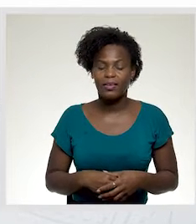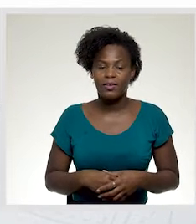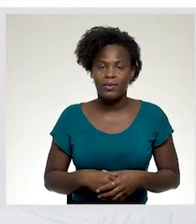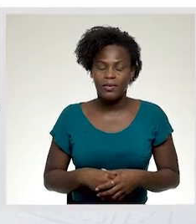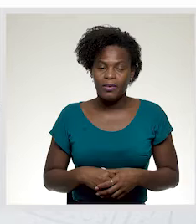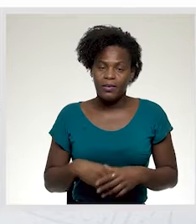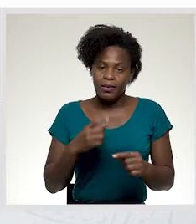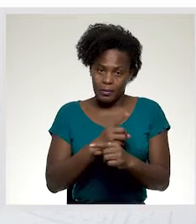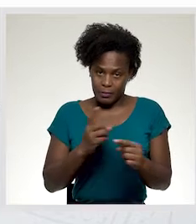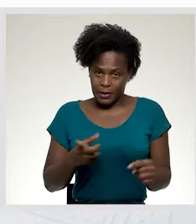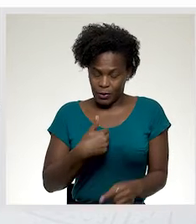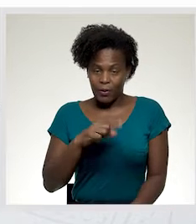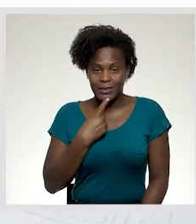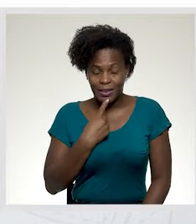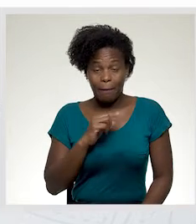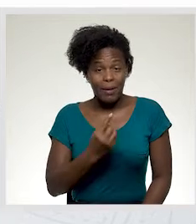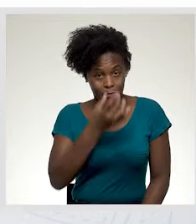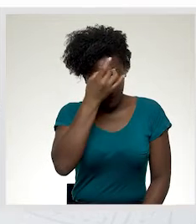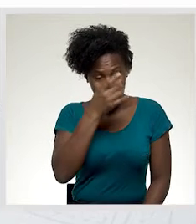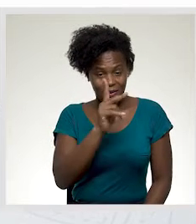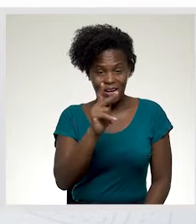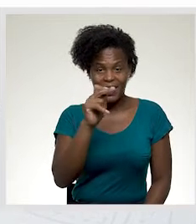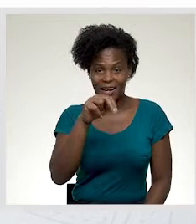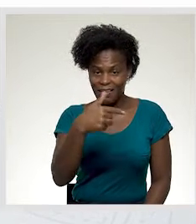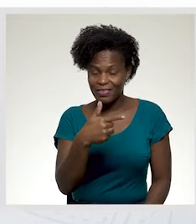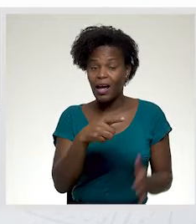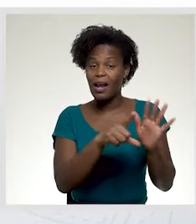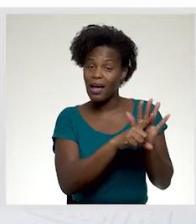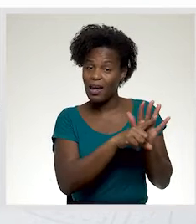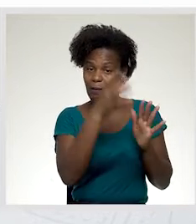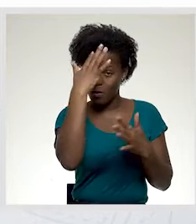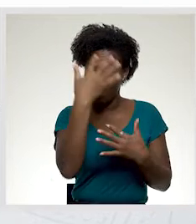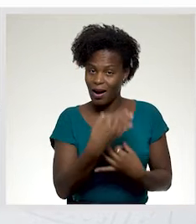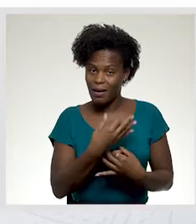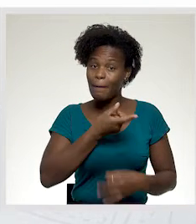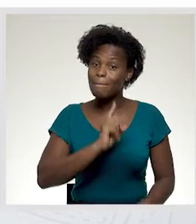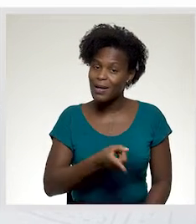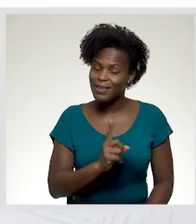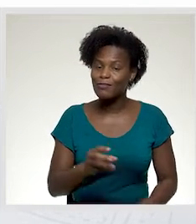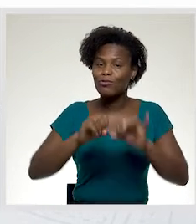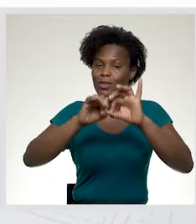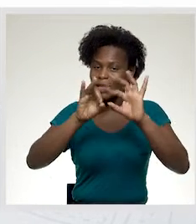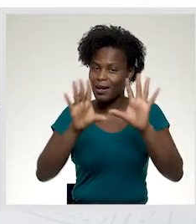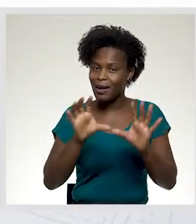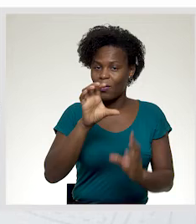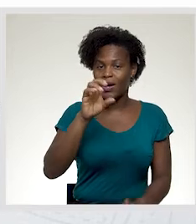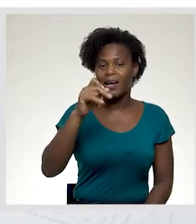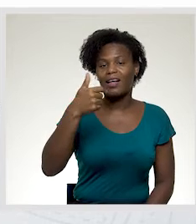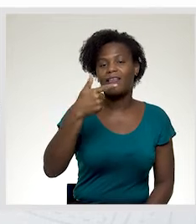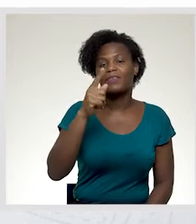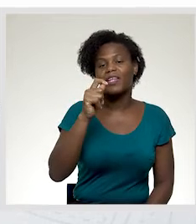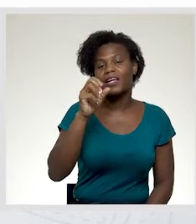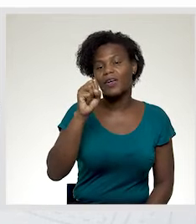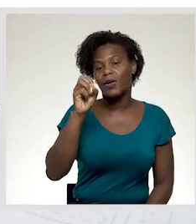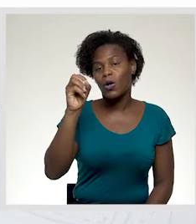Portanto, entende-se que, para Kant, a lei moral é o imperativo categórico. A